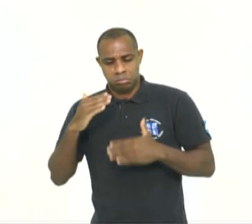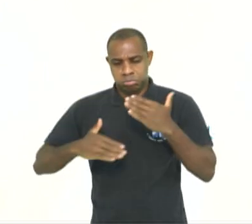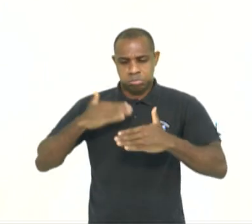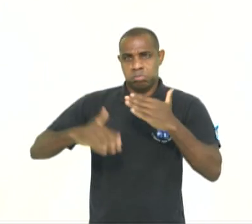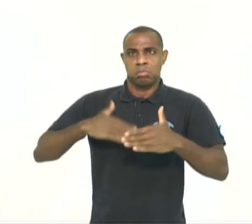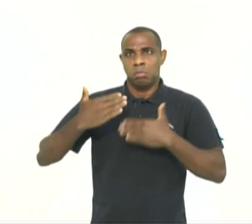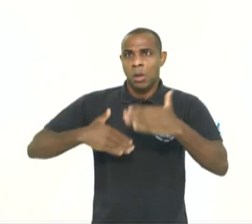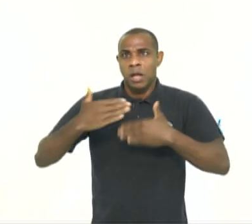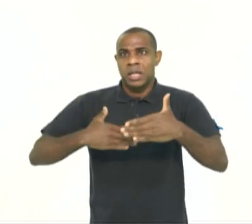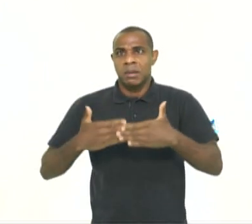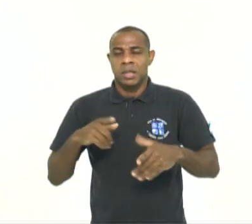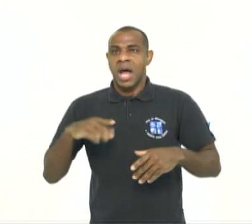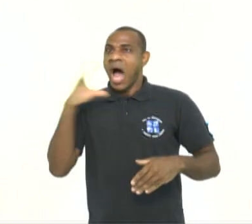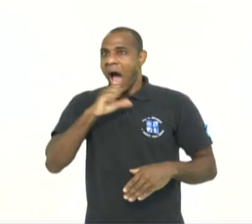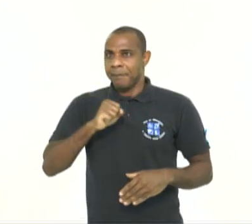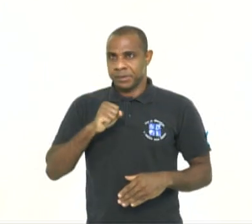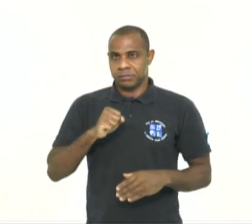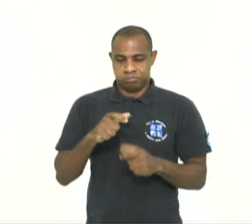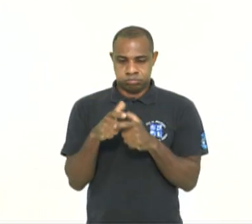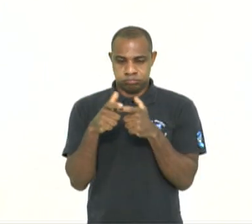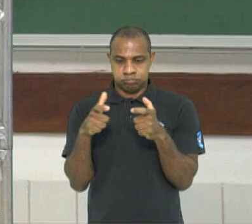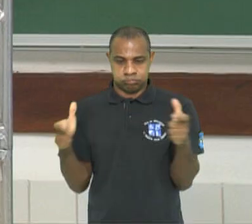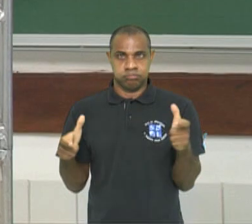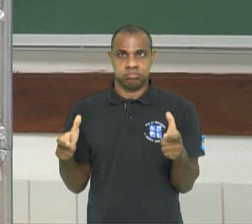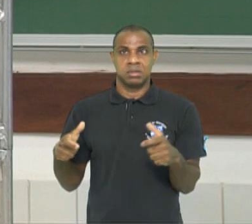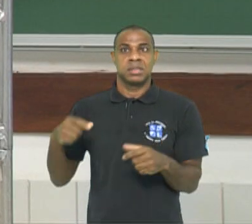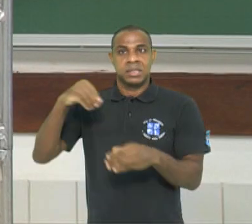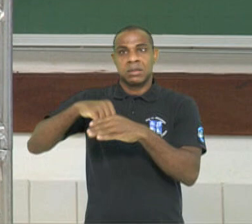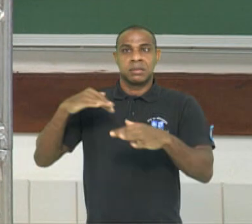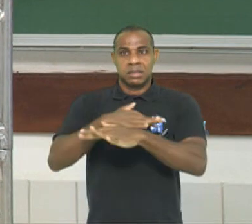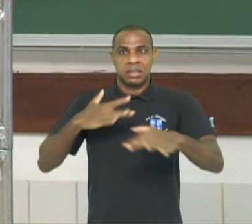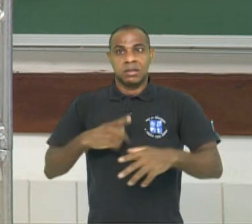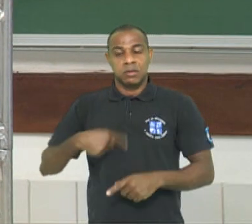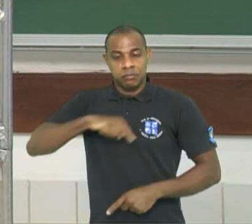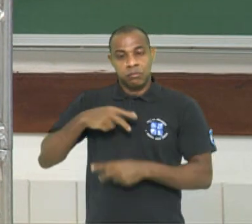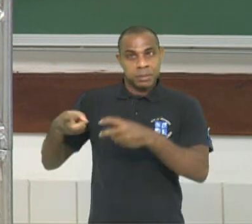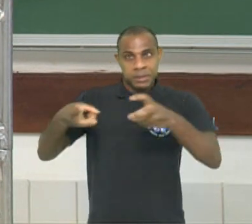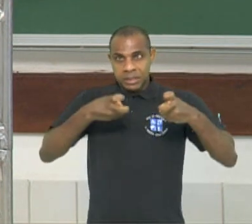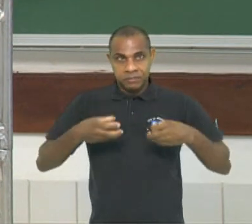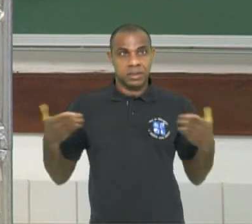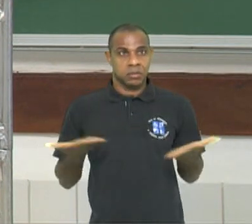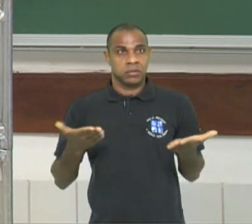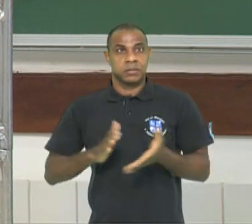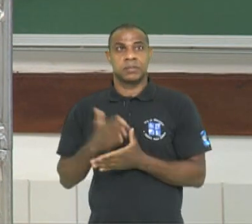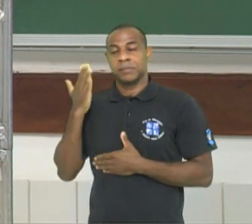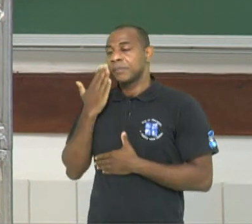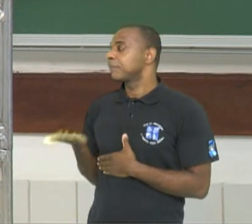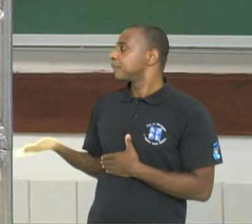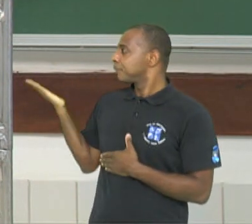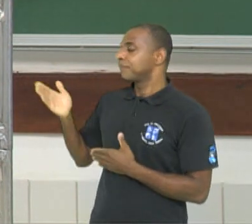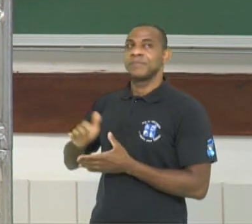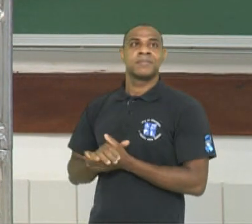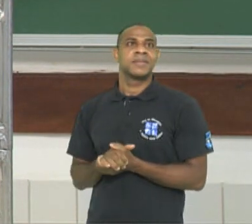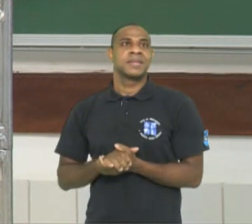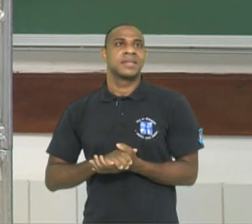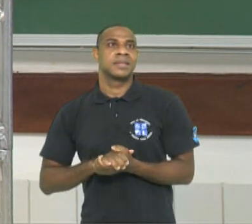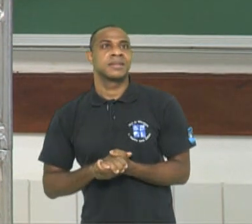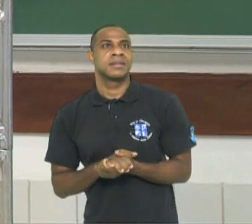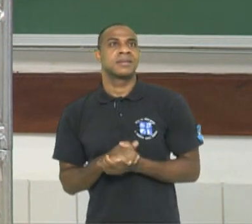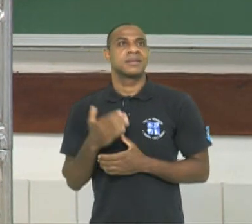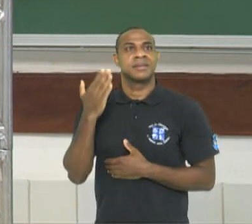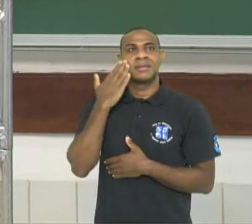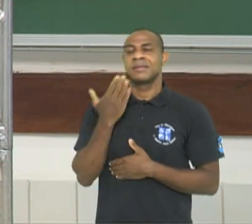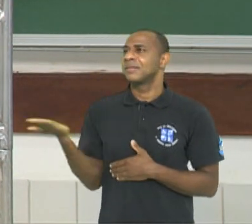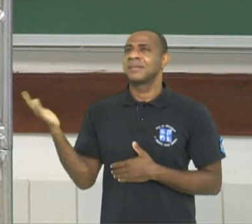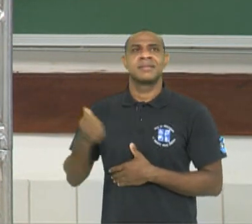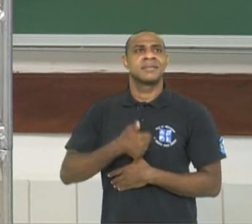processo ser tão acelerado. Então nós vamos observar dessa forma o processo de urbanização aqui no Brasil. A primeira